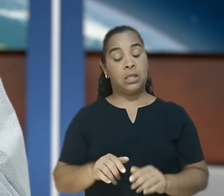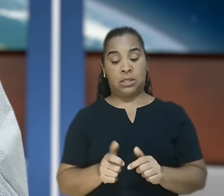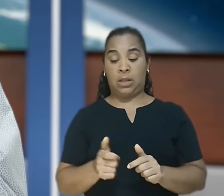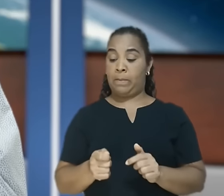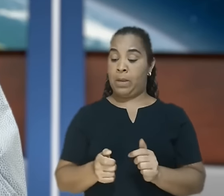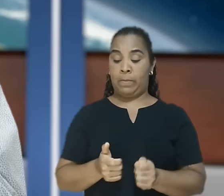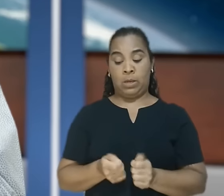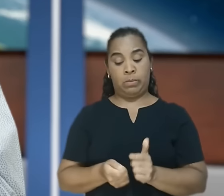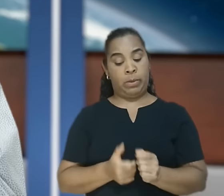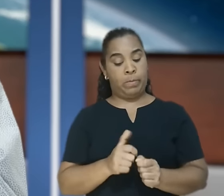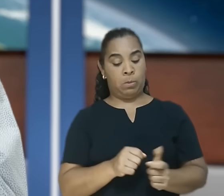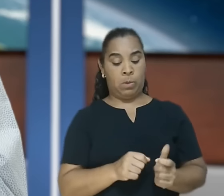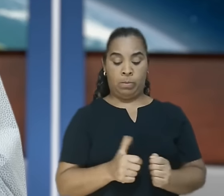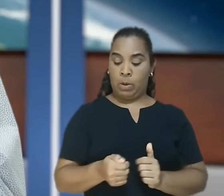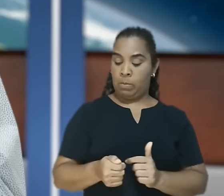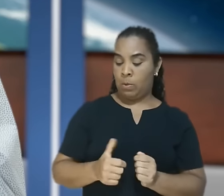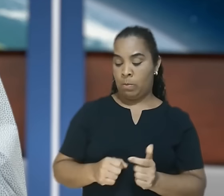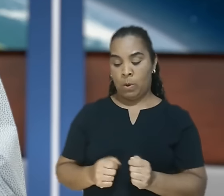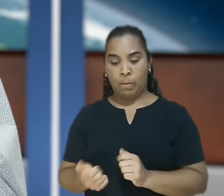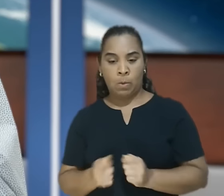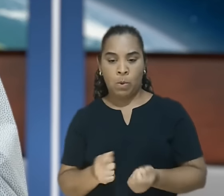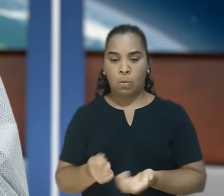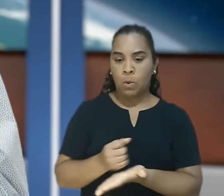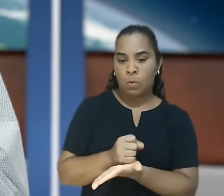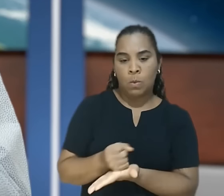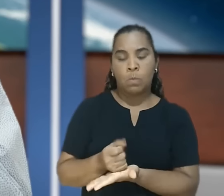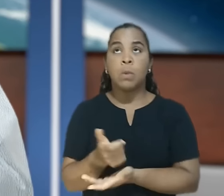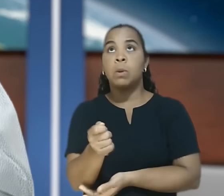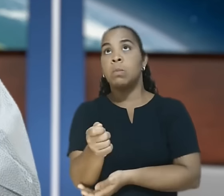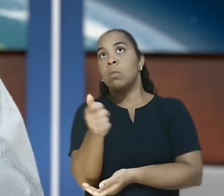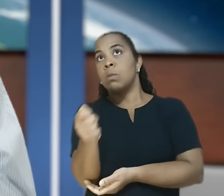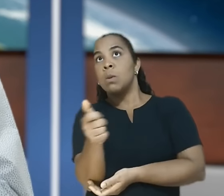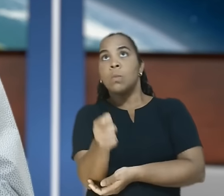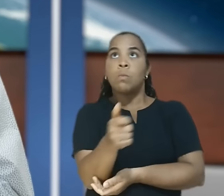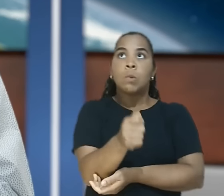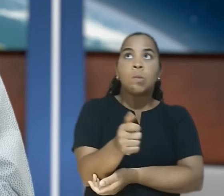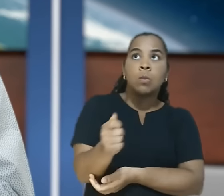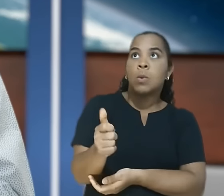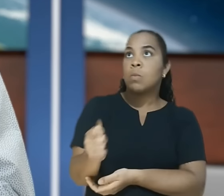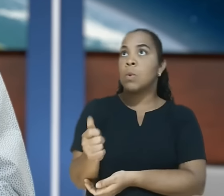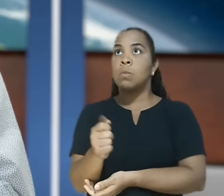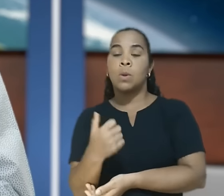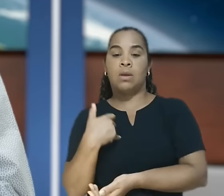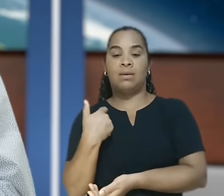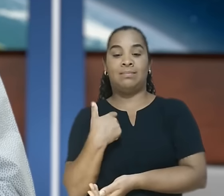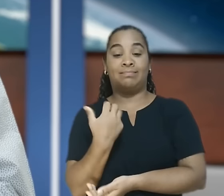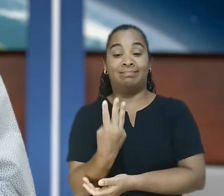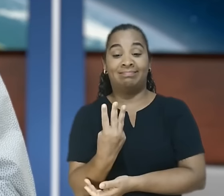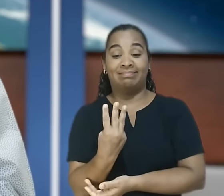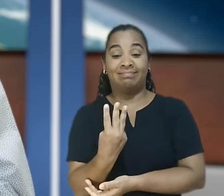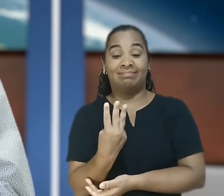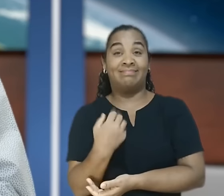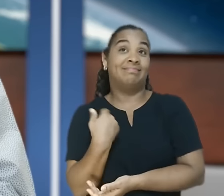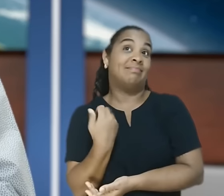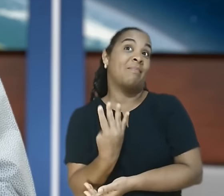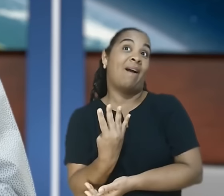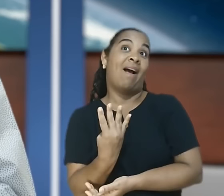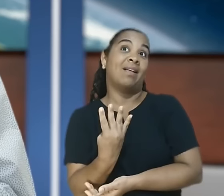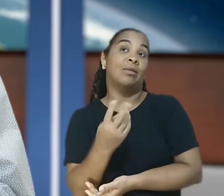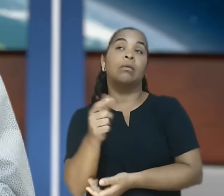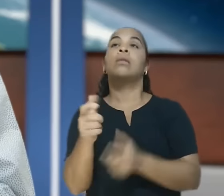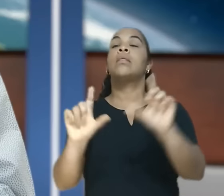logo já está Controlando A televisão Aos três Aos quatro anos Então Quero dizer Que a